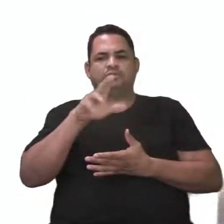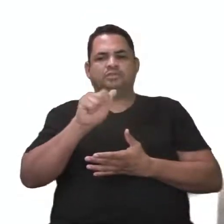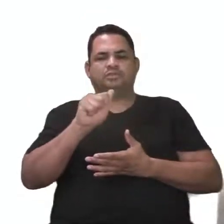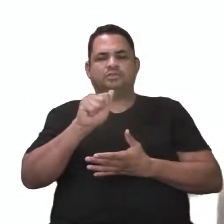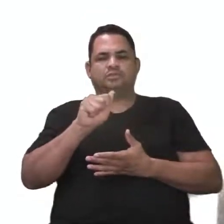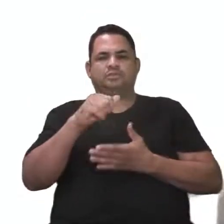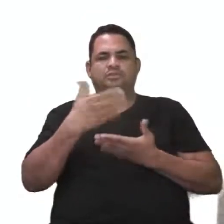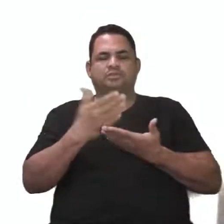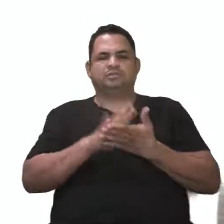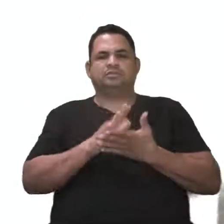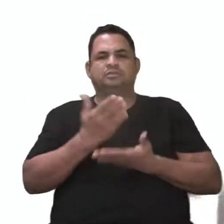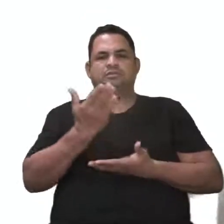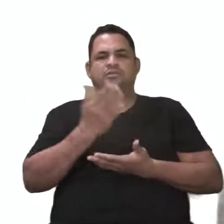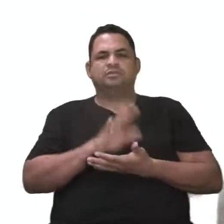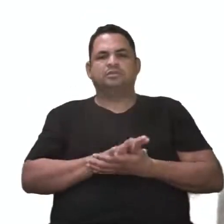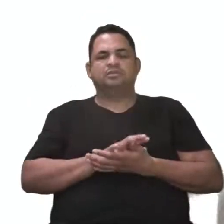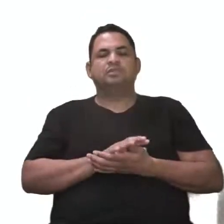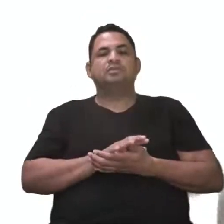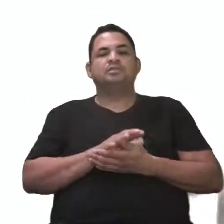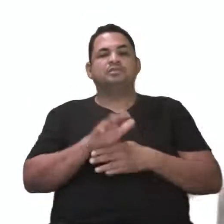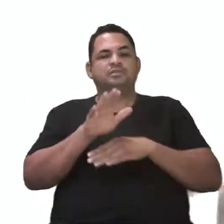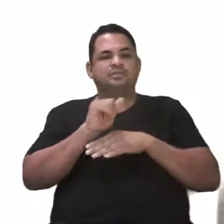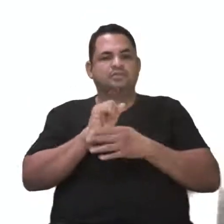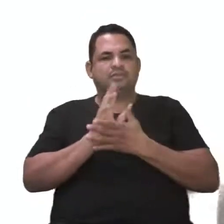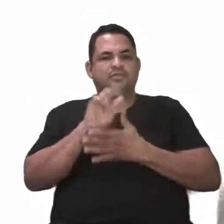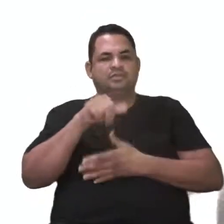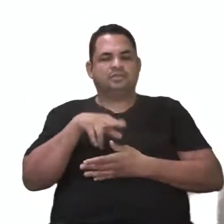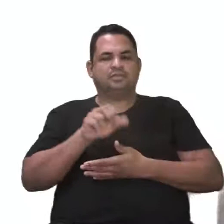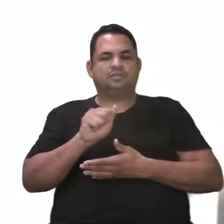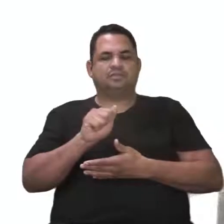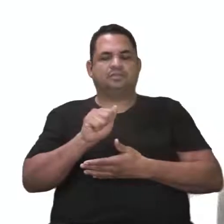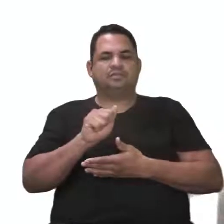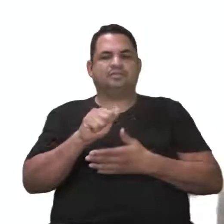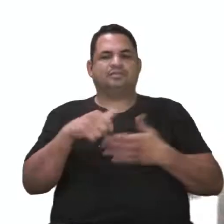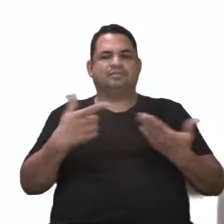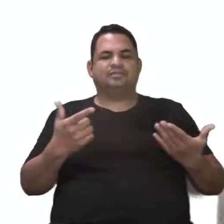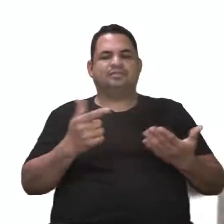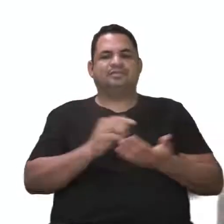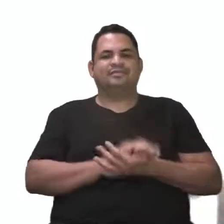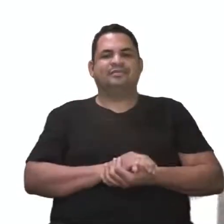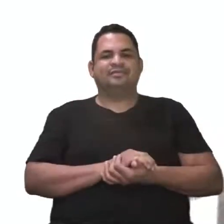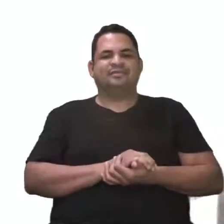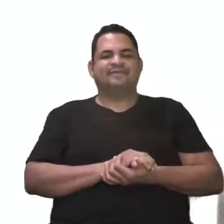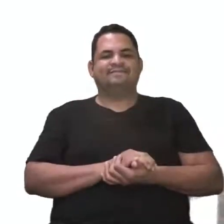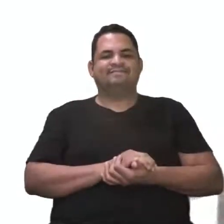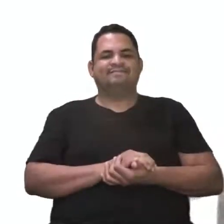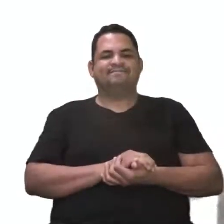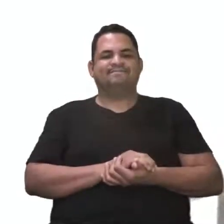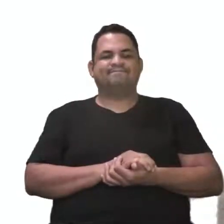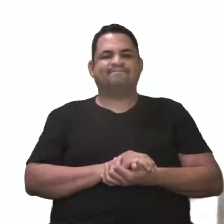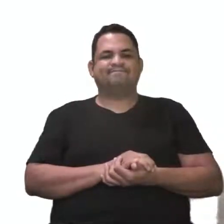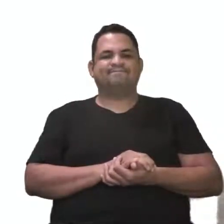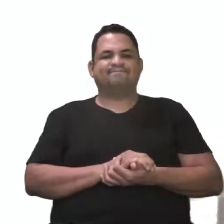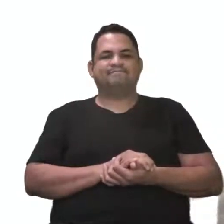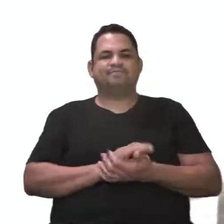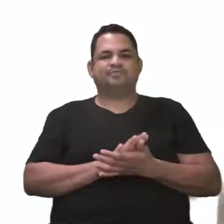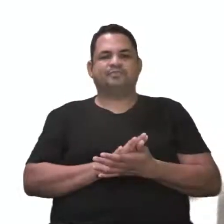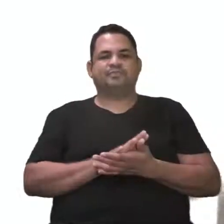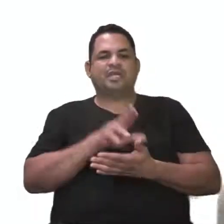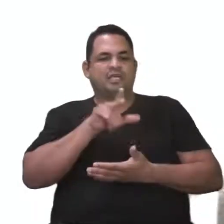analogia. Vamos chamar a Ana. A Ana. Então, a gente vai estudar agora